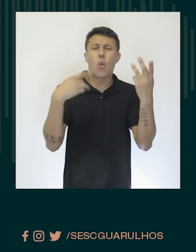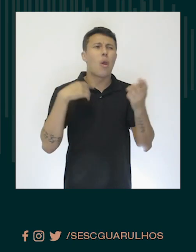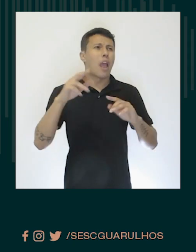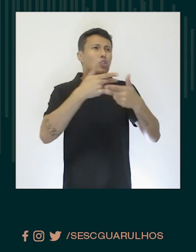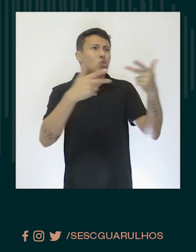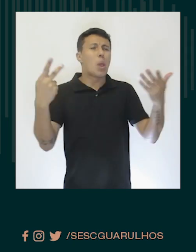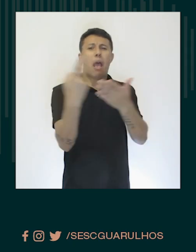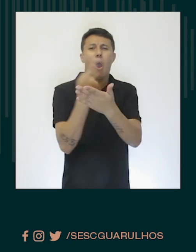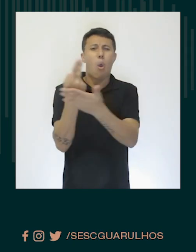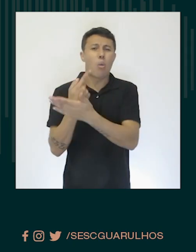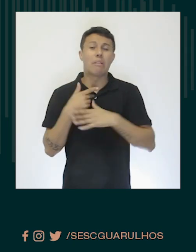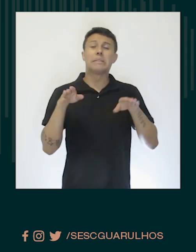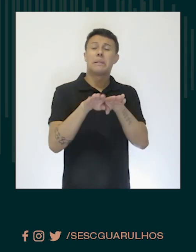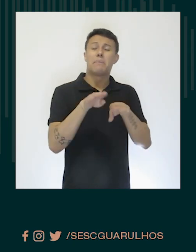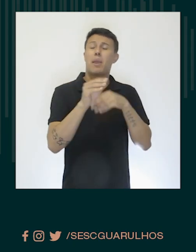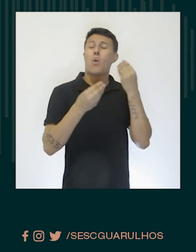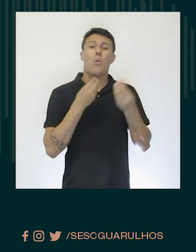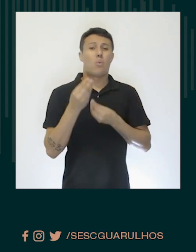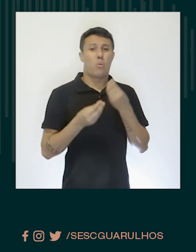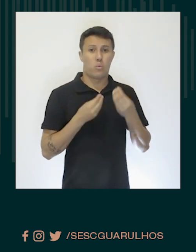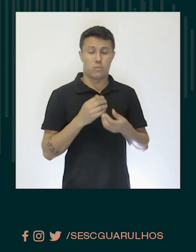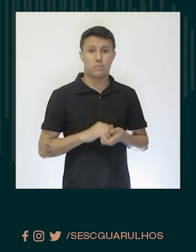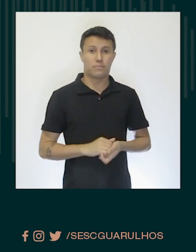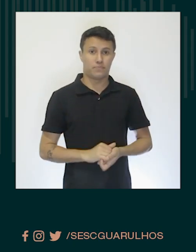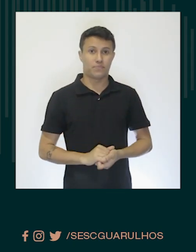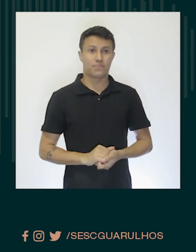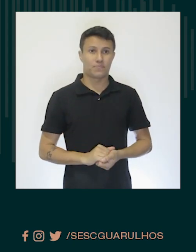onde as coisas acontecem, e também